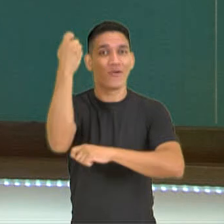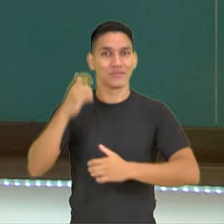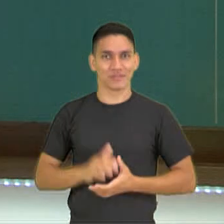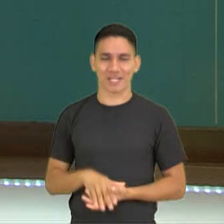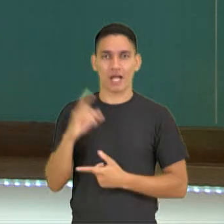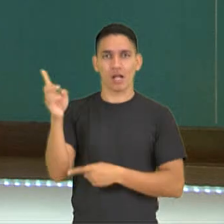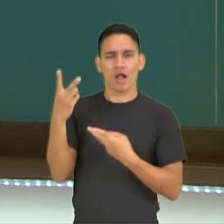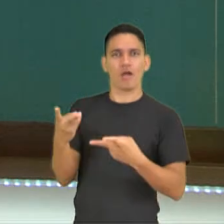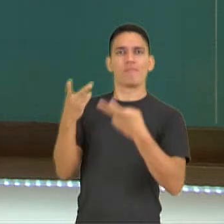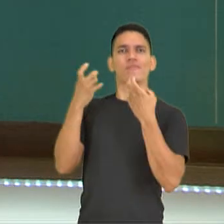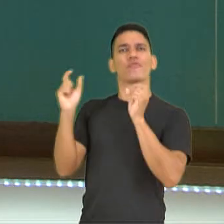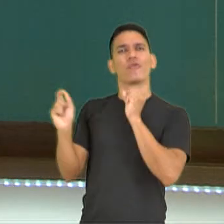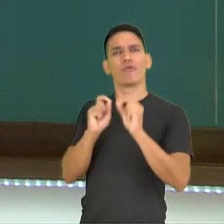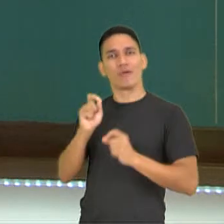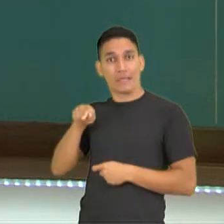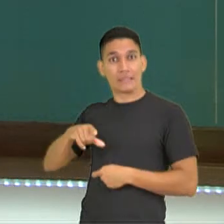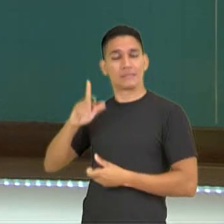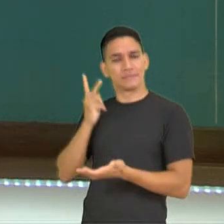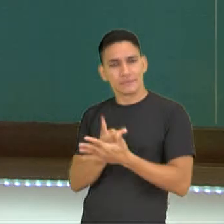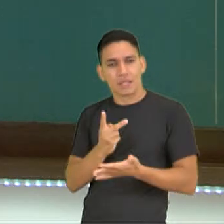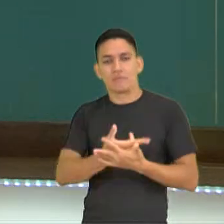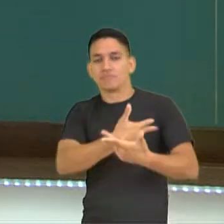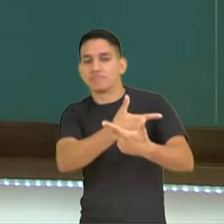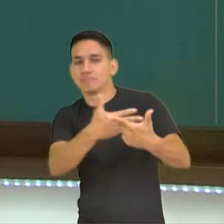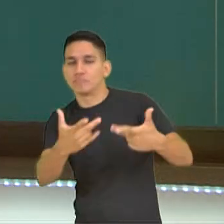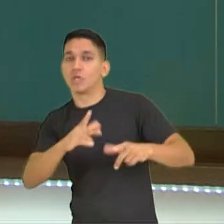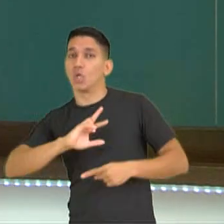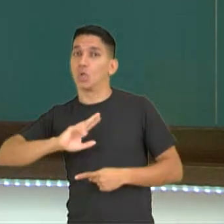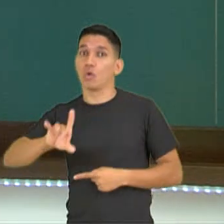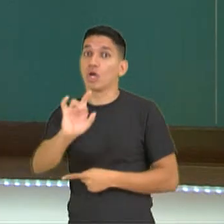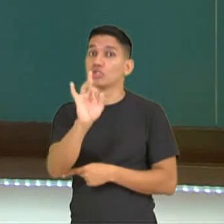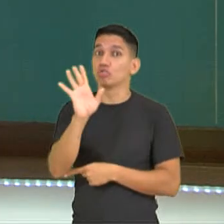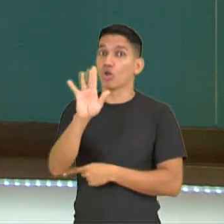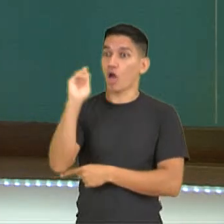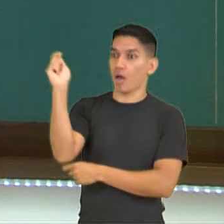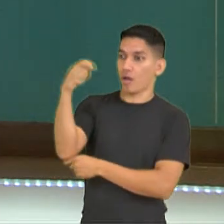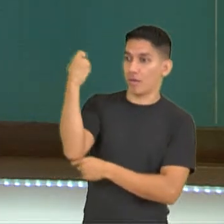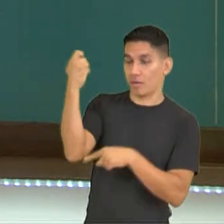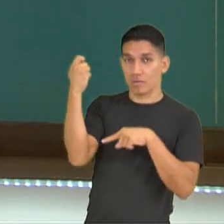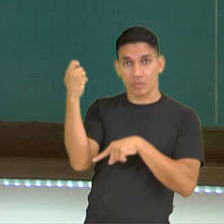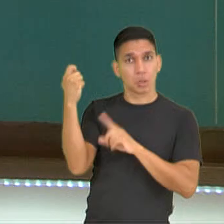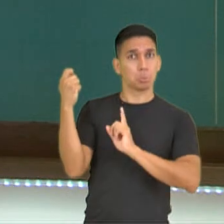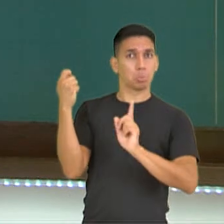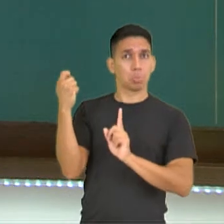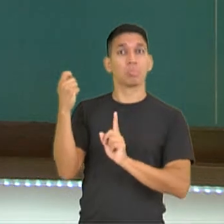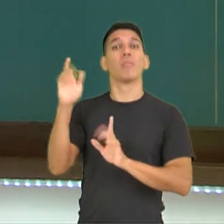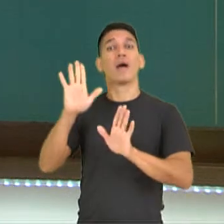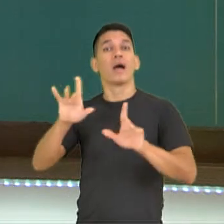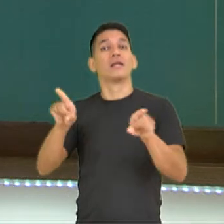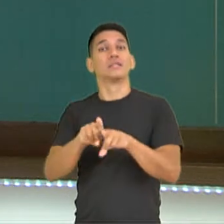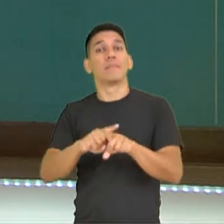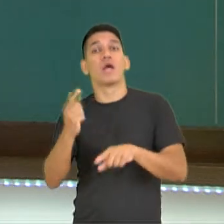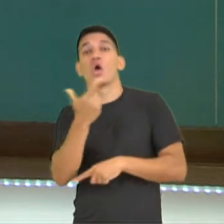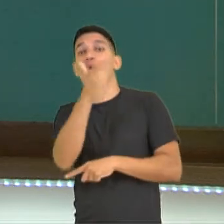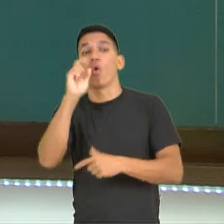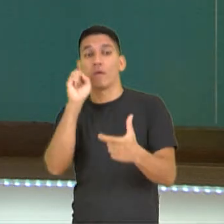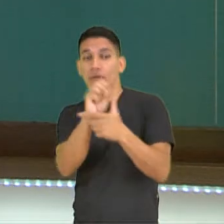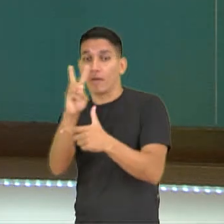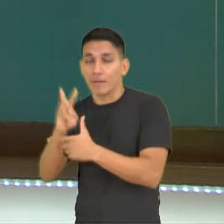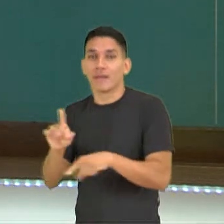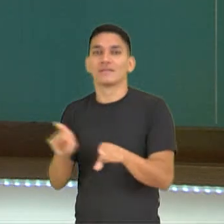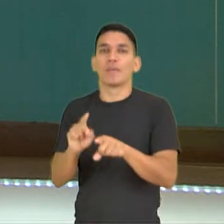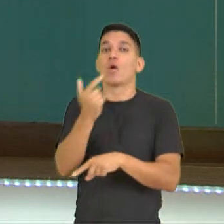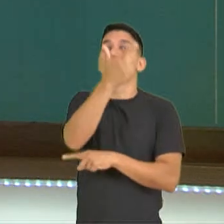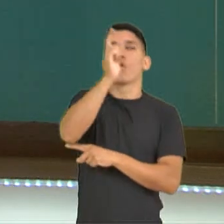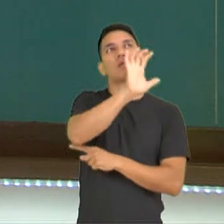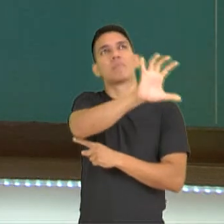vamos observar que eles estão presentes não somente no Rio Grande do Sul, mas em outros aspectos, em outras